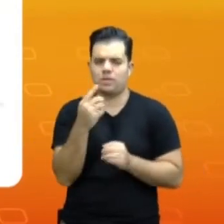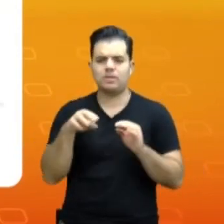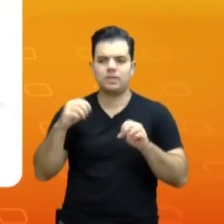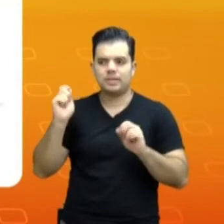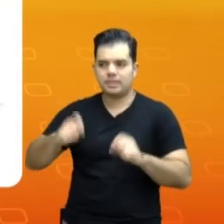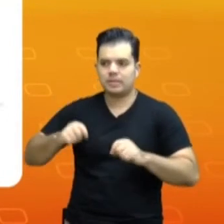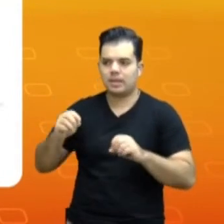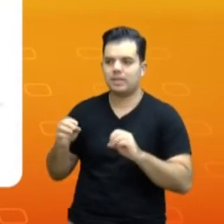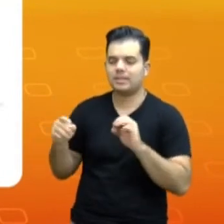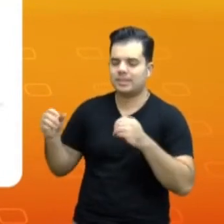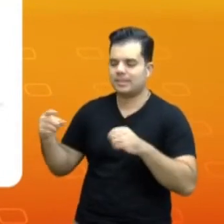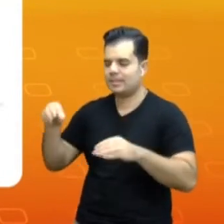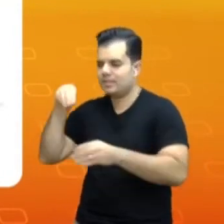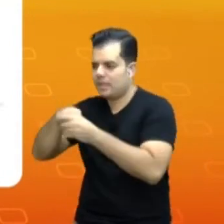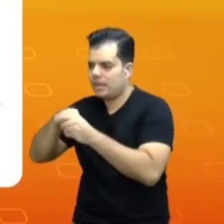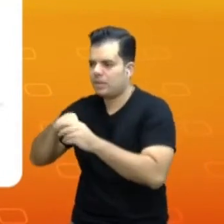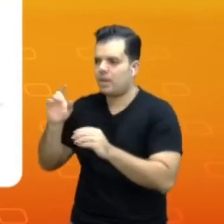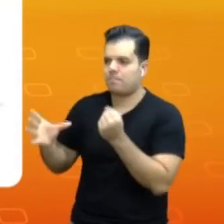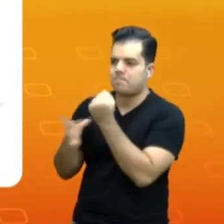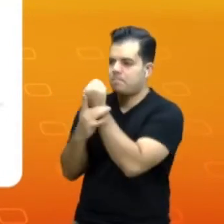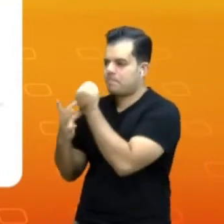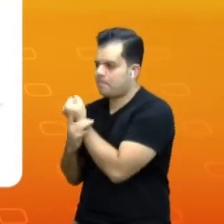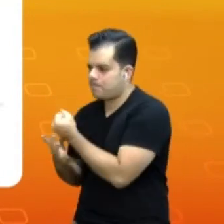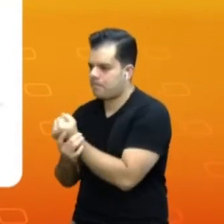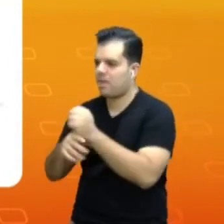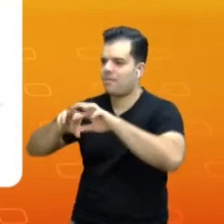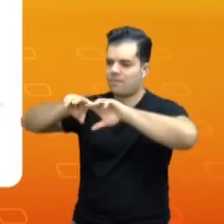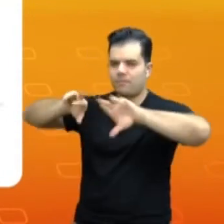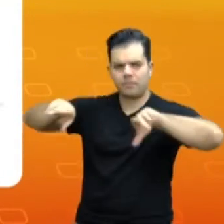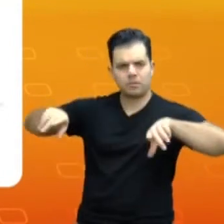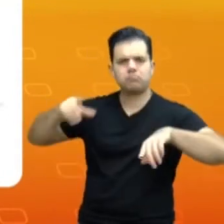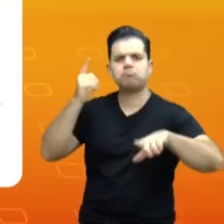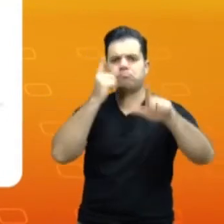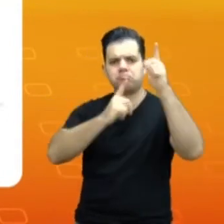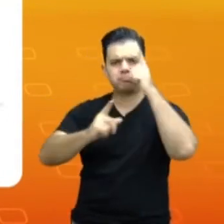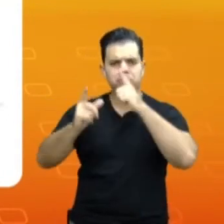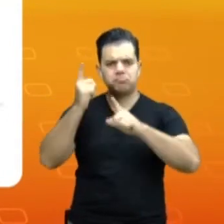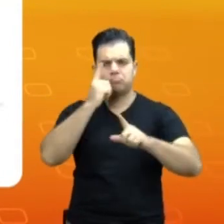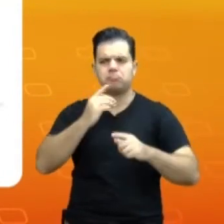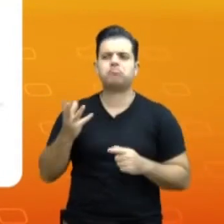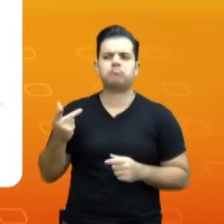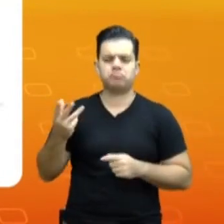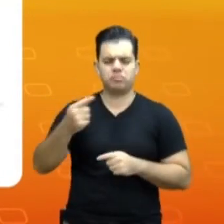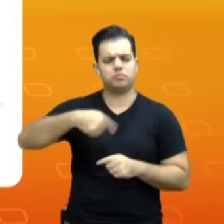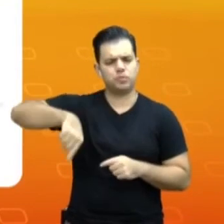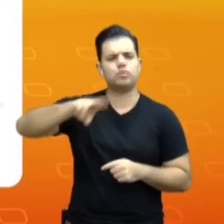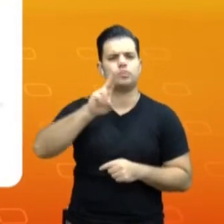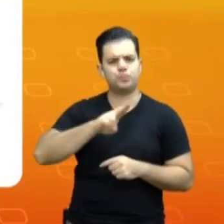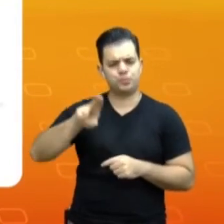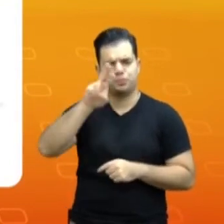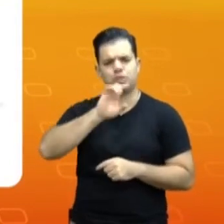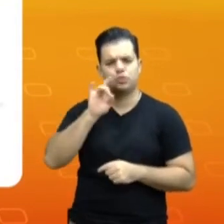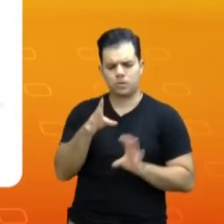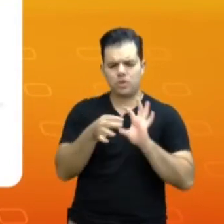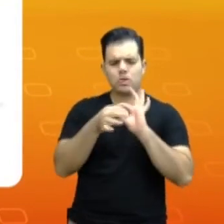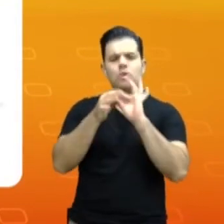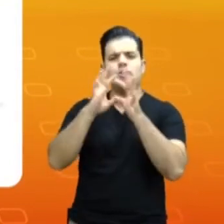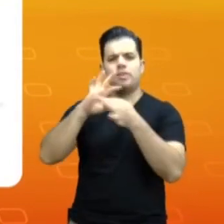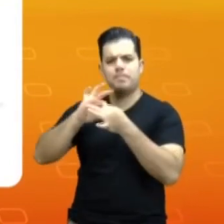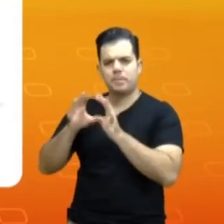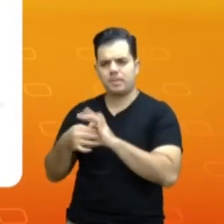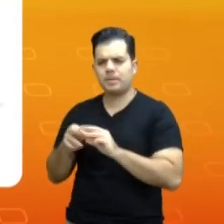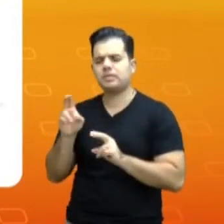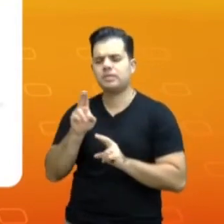com firewalls, com resiliência, isso pode ser... E é muito eficaz para nós hoje. A gente usa não só na Olimpíada, mas em eventos